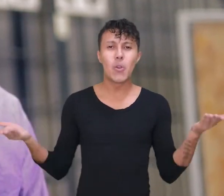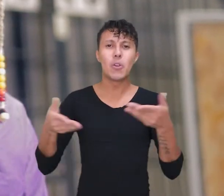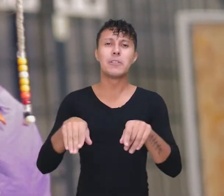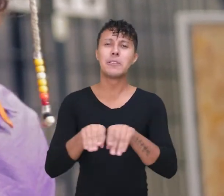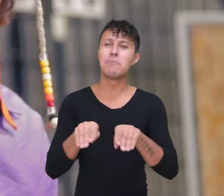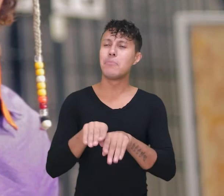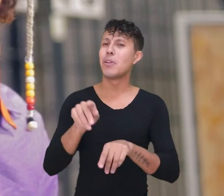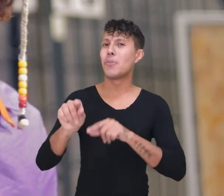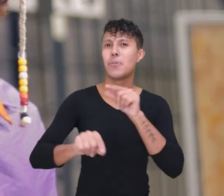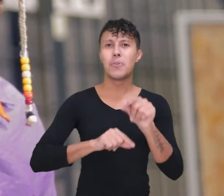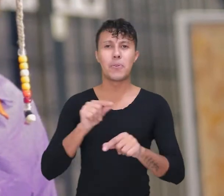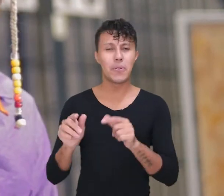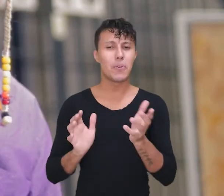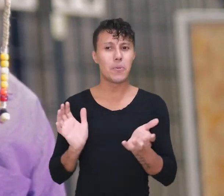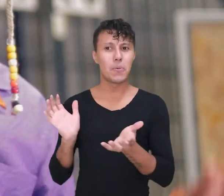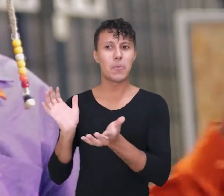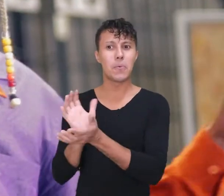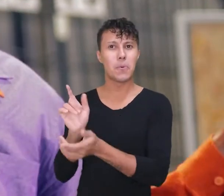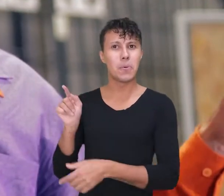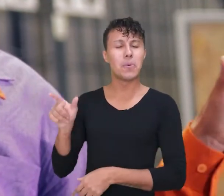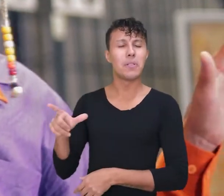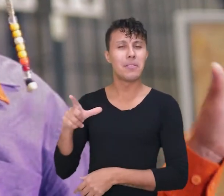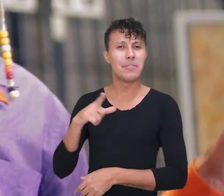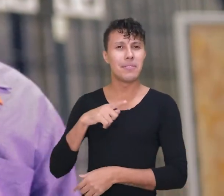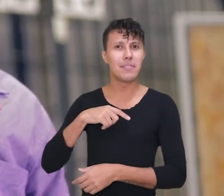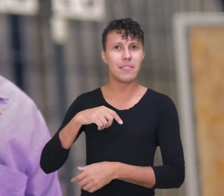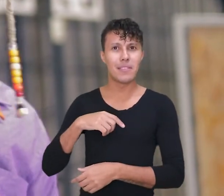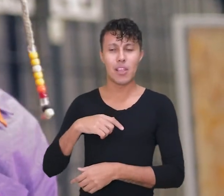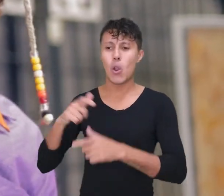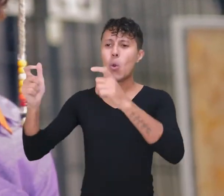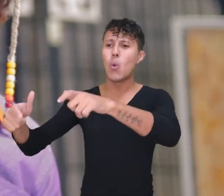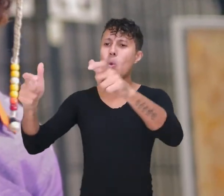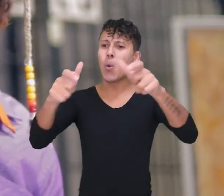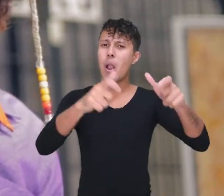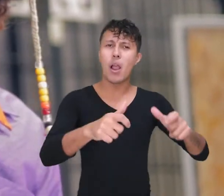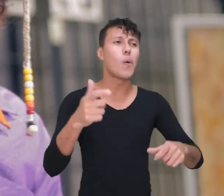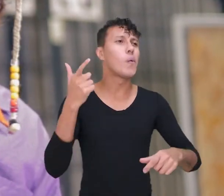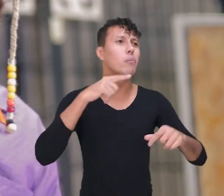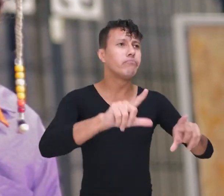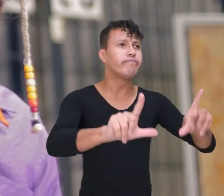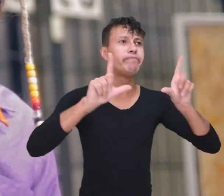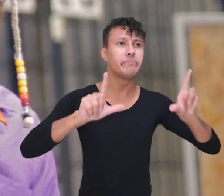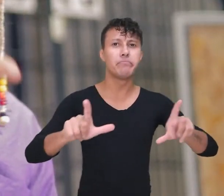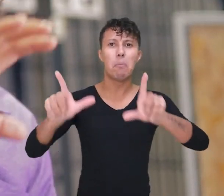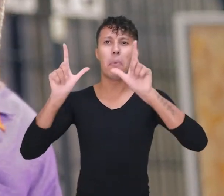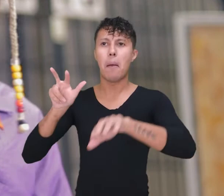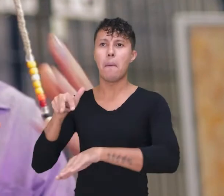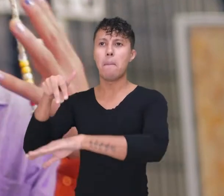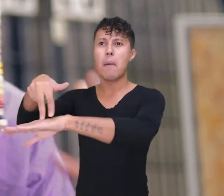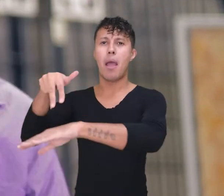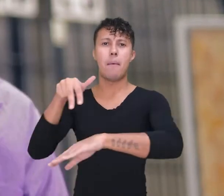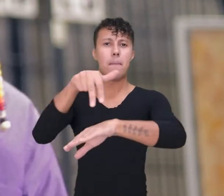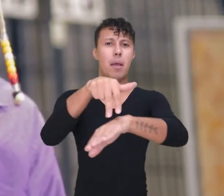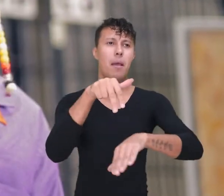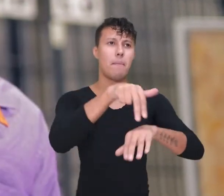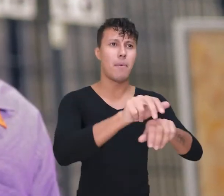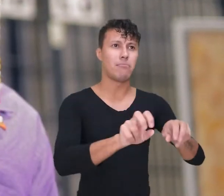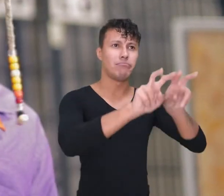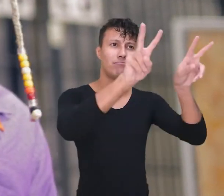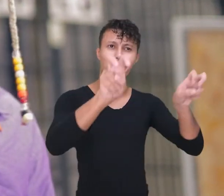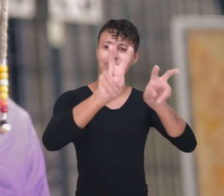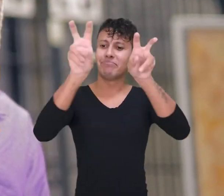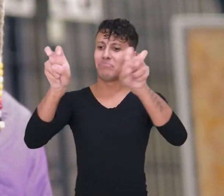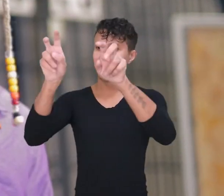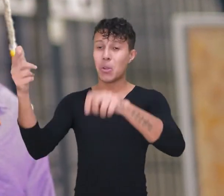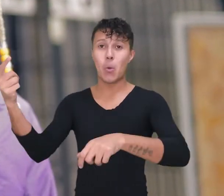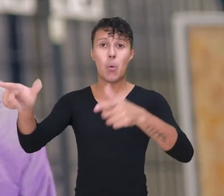hoje, talvez, essa galera tenha a voz em outros lugares. Talvez essa galera esteja falando sobre outras